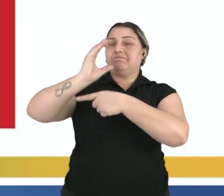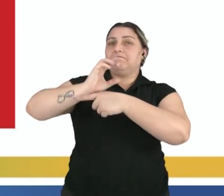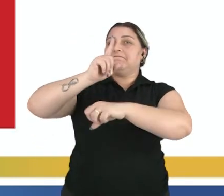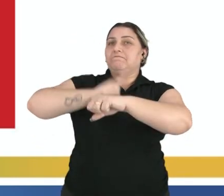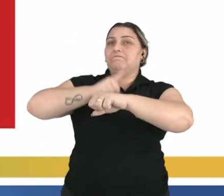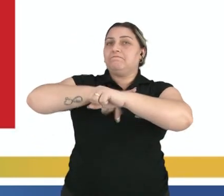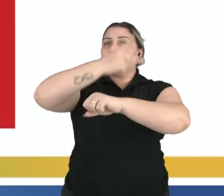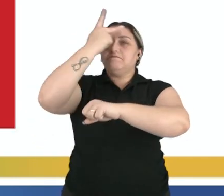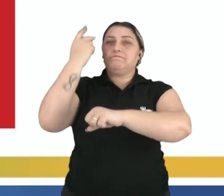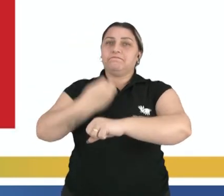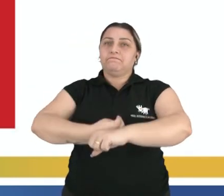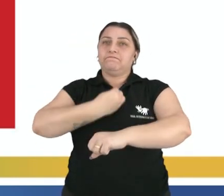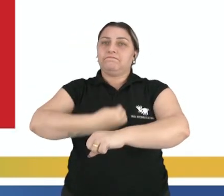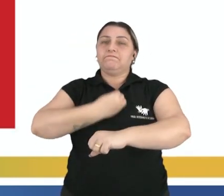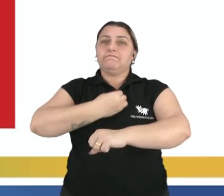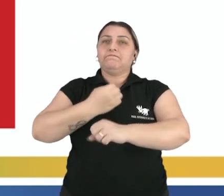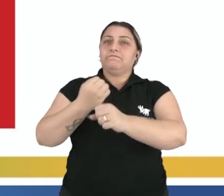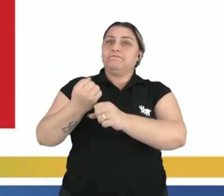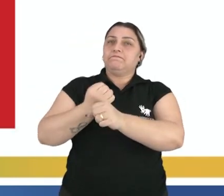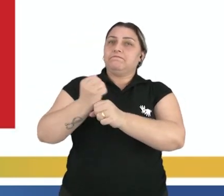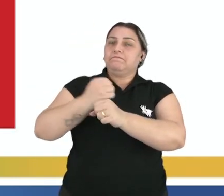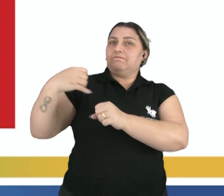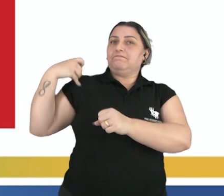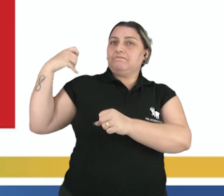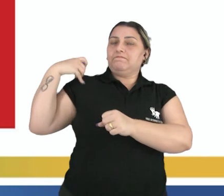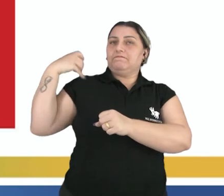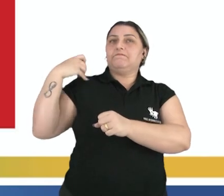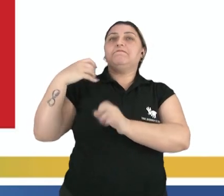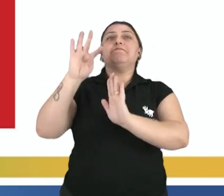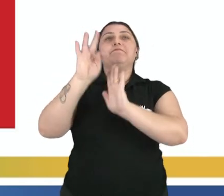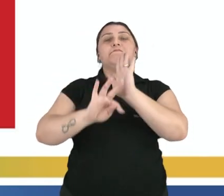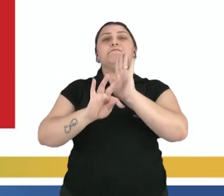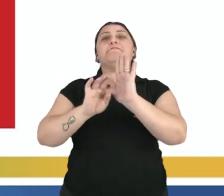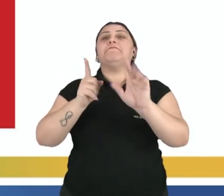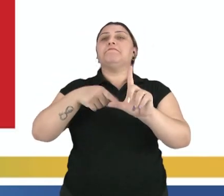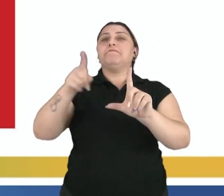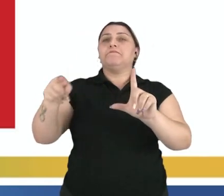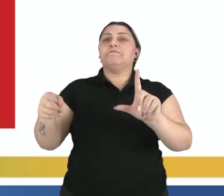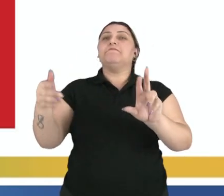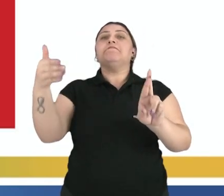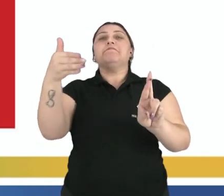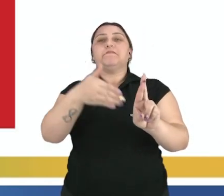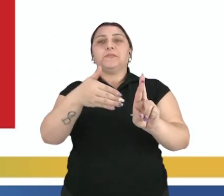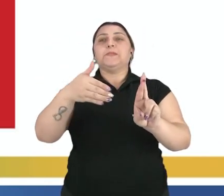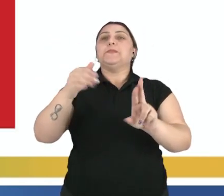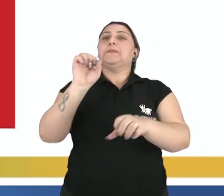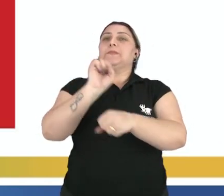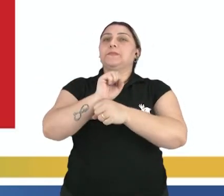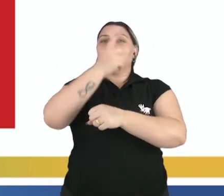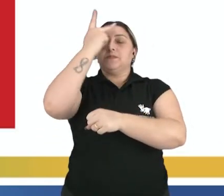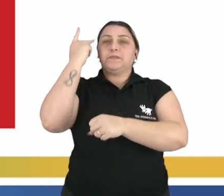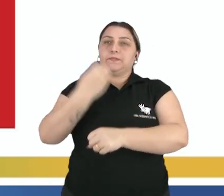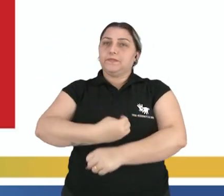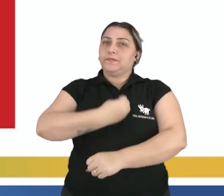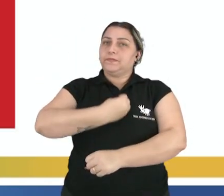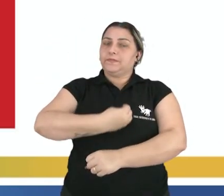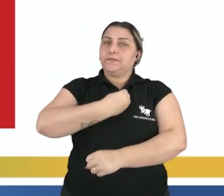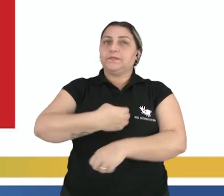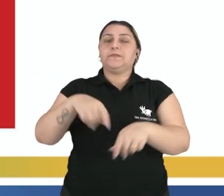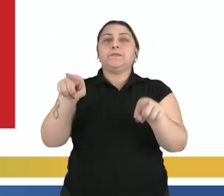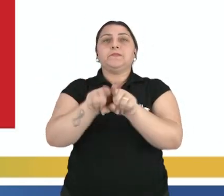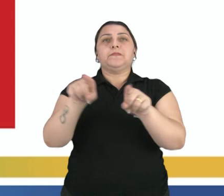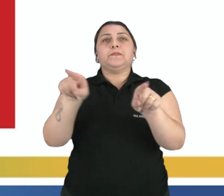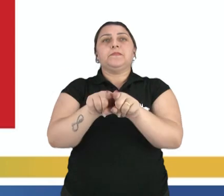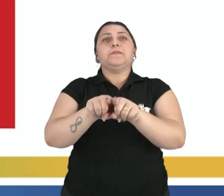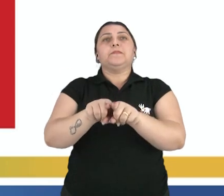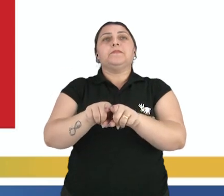tendo em vista que a gente colocou aí os anos que foram aumentando, né? O texto e o gráfico refere-se à expectativa de vida. A expectativa de vida, também